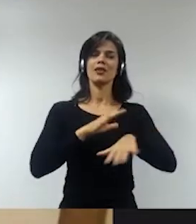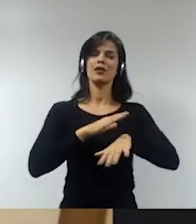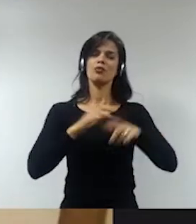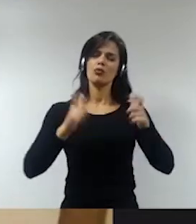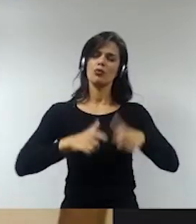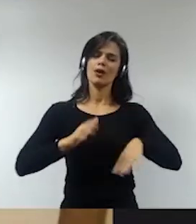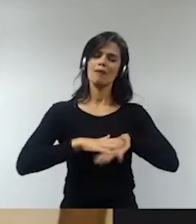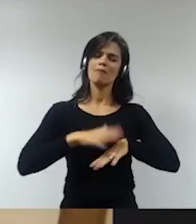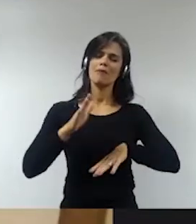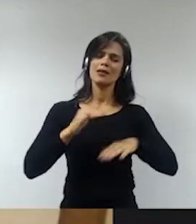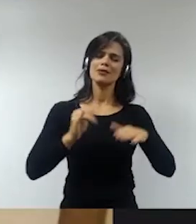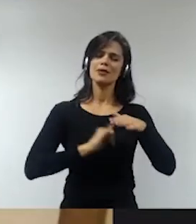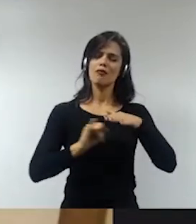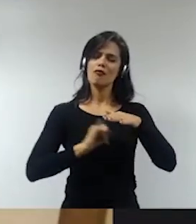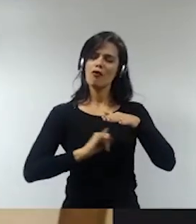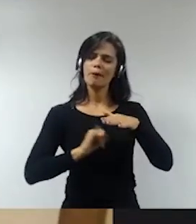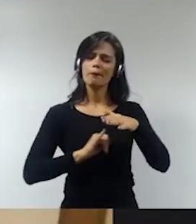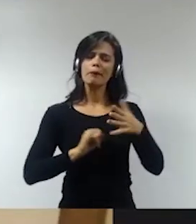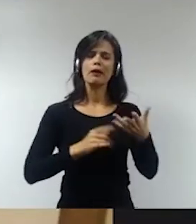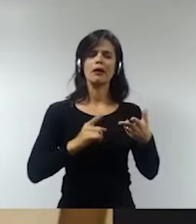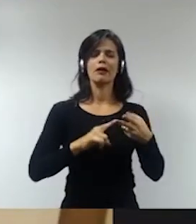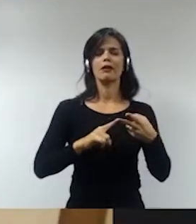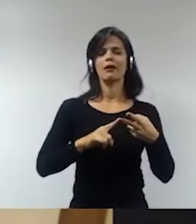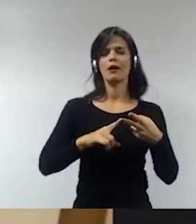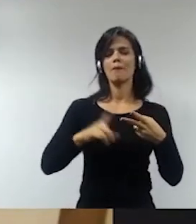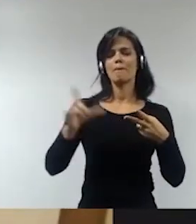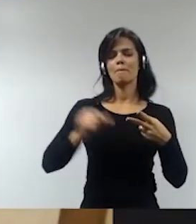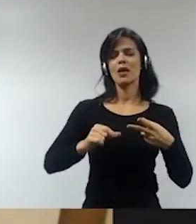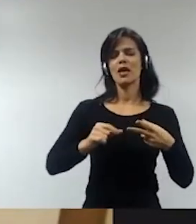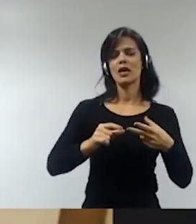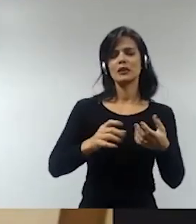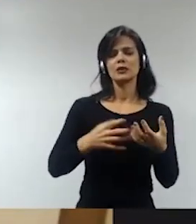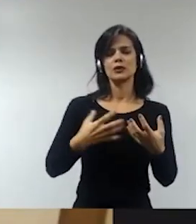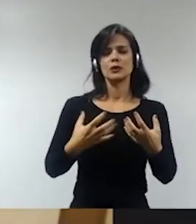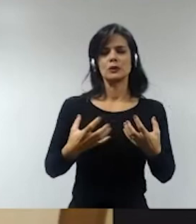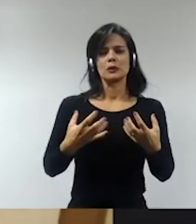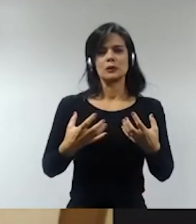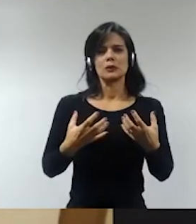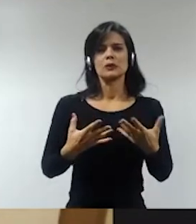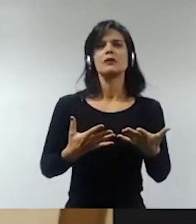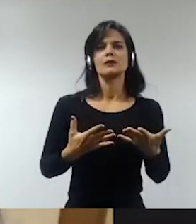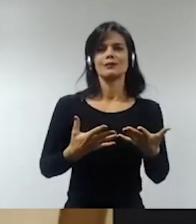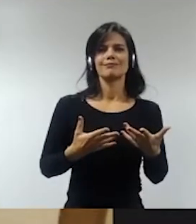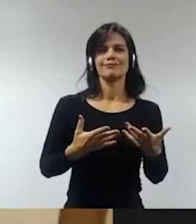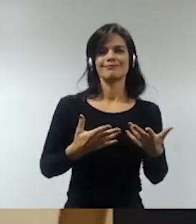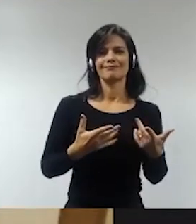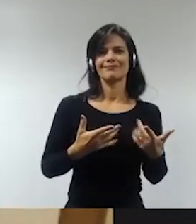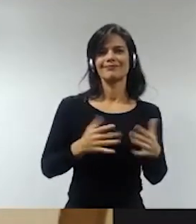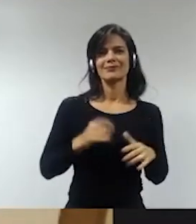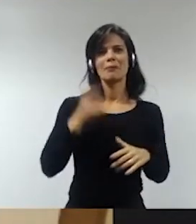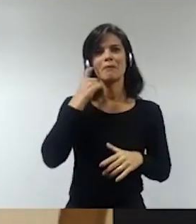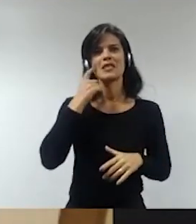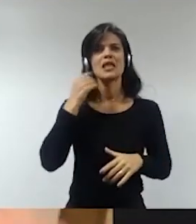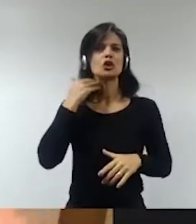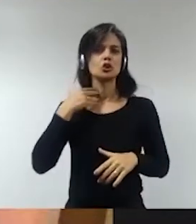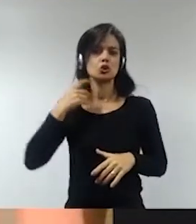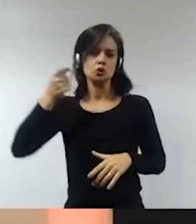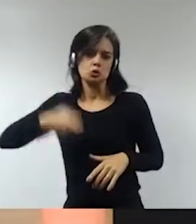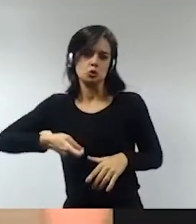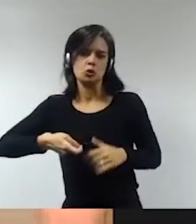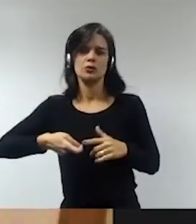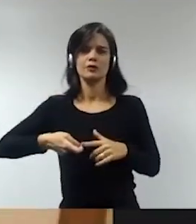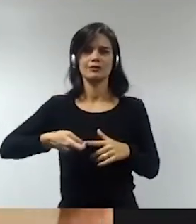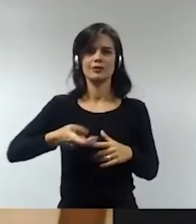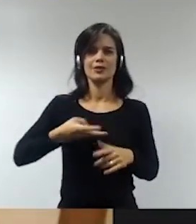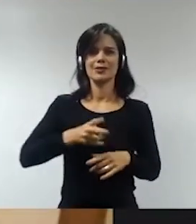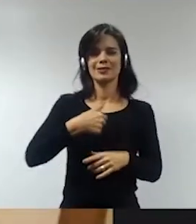informal, menos tenso, como é o Poder Judiciário, né? Assim, pensando num juiz, quando a gente vai... Toda vez que eu